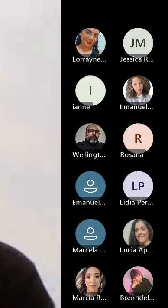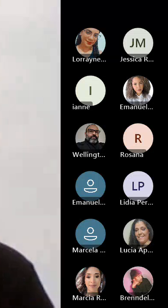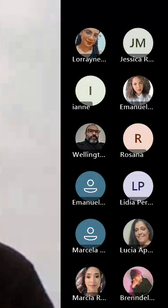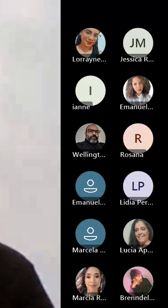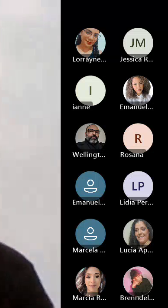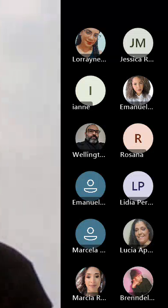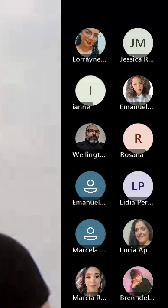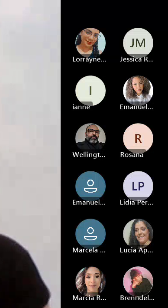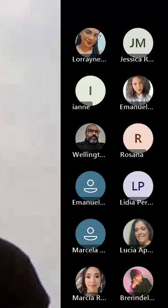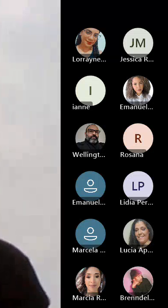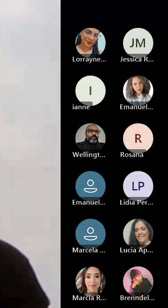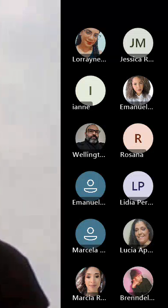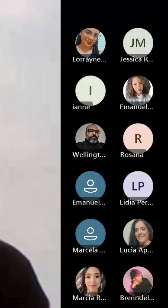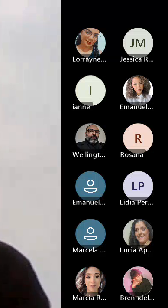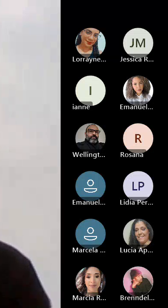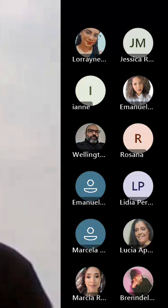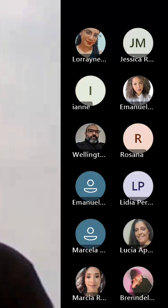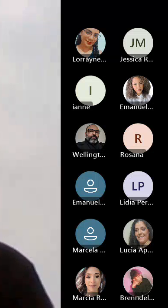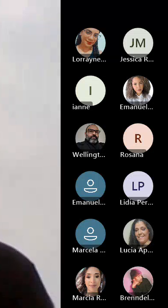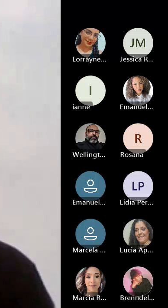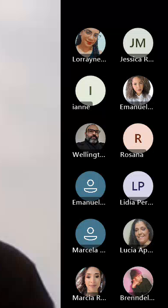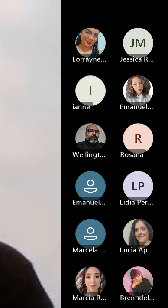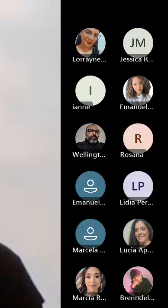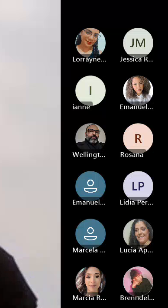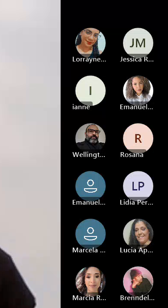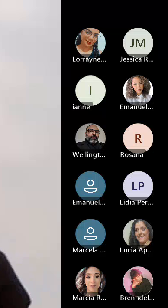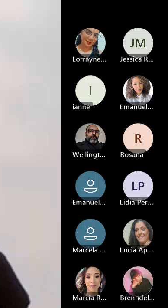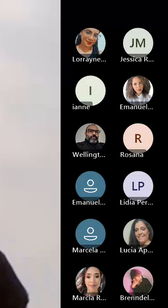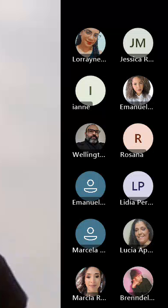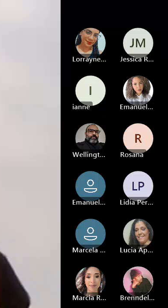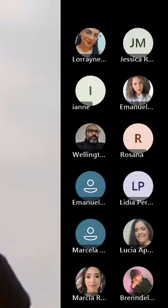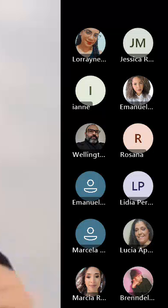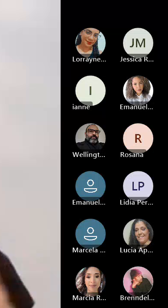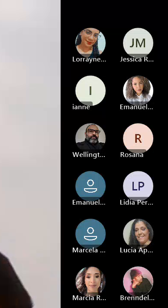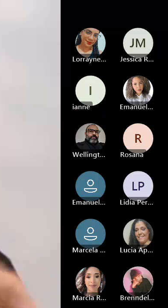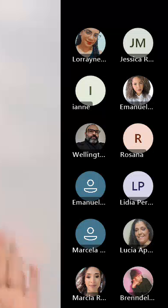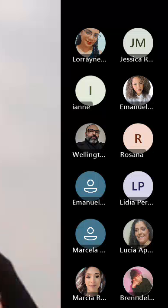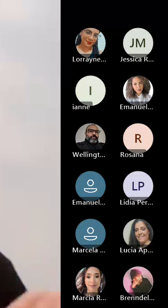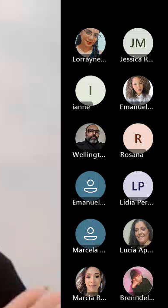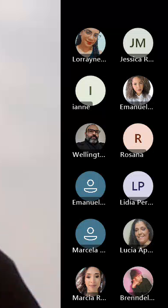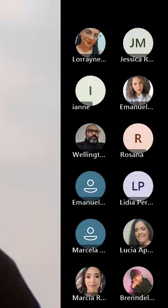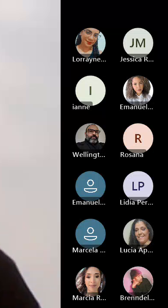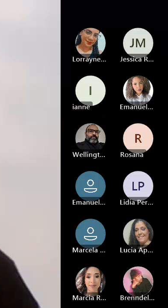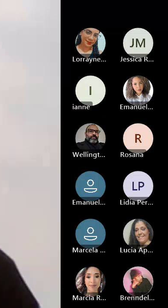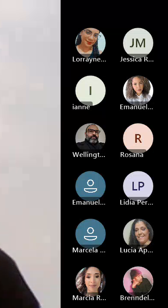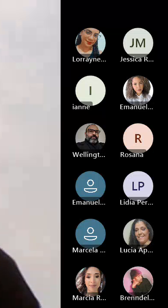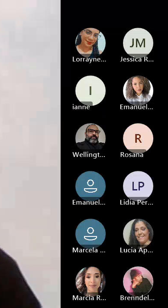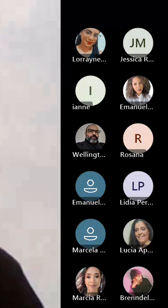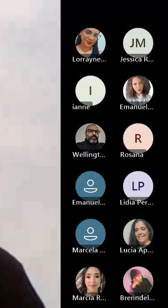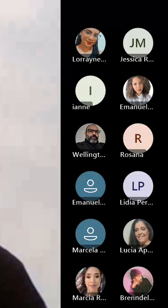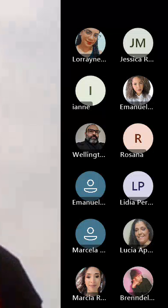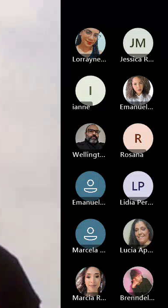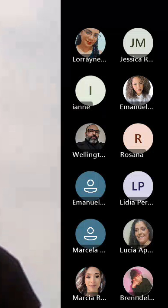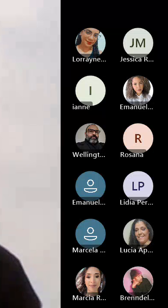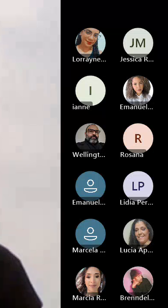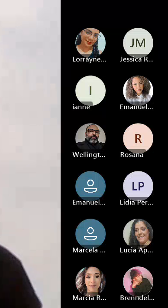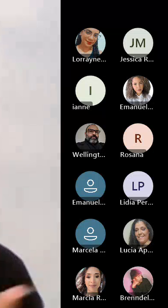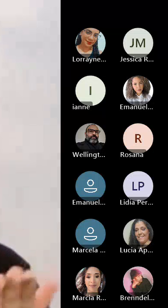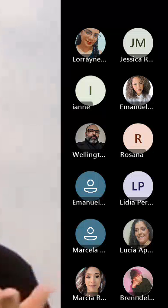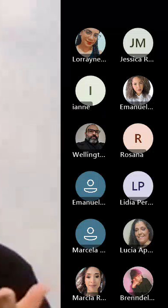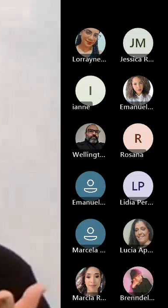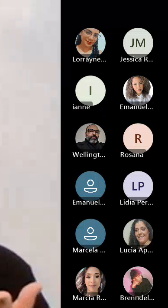19? Então, vai ser uma prova lá no Moodle. Vai Ah, ser sim. igual vocês fazem a atividade